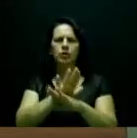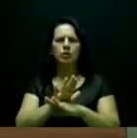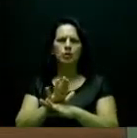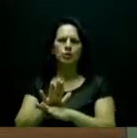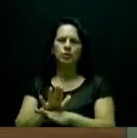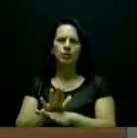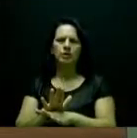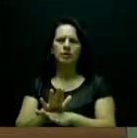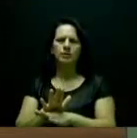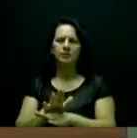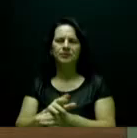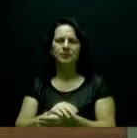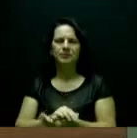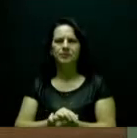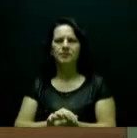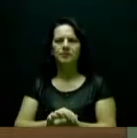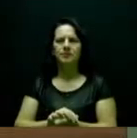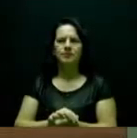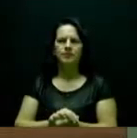Desde